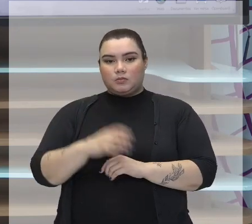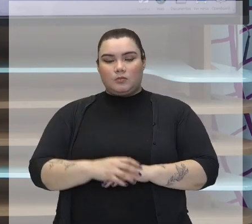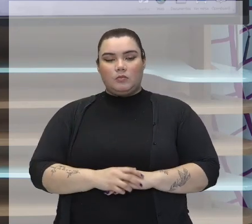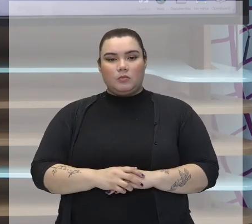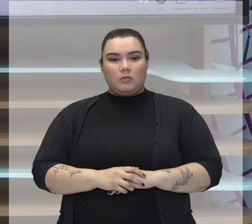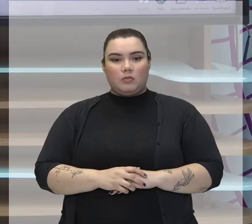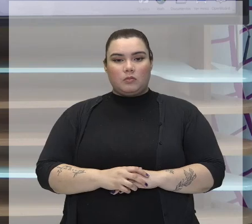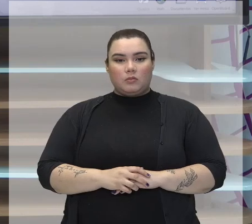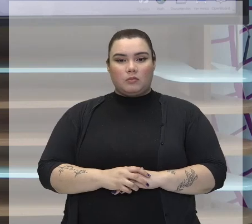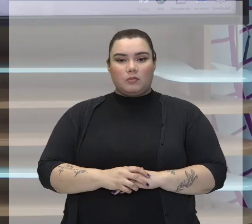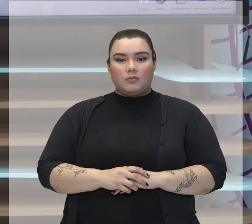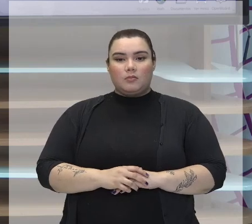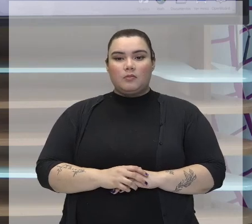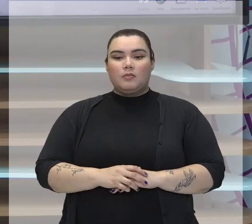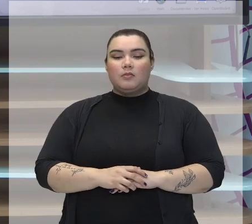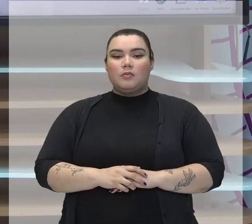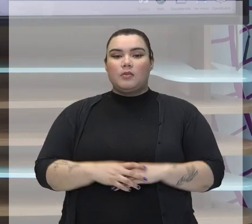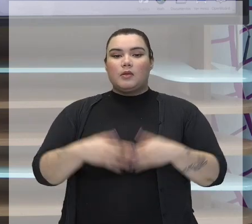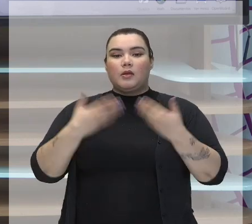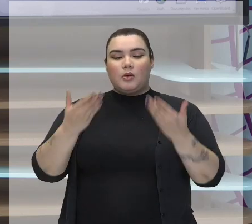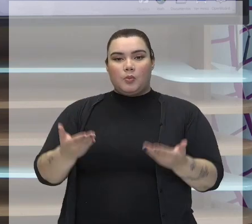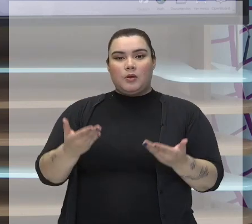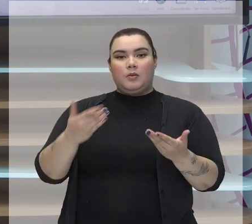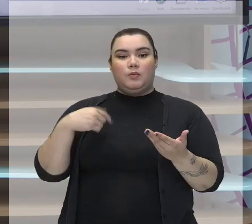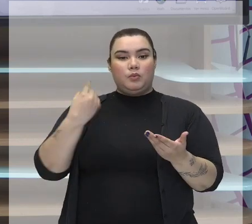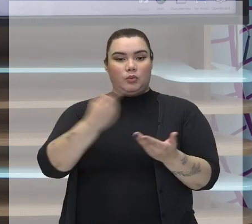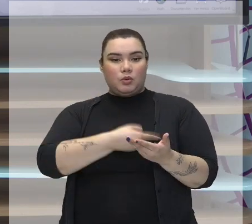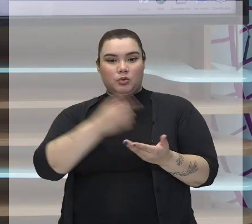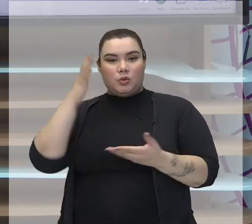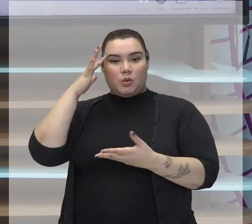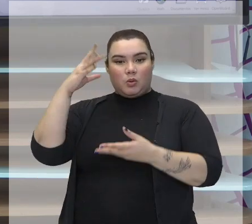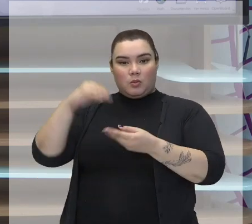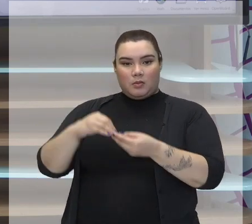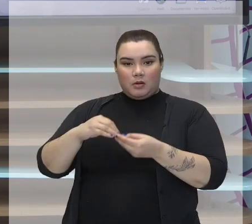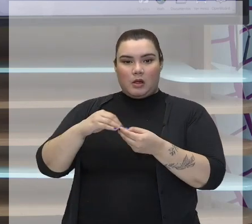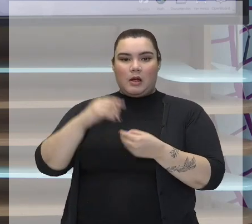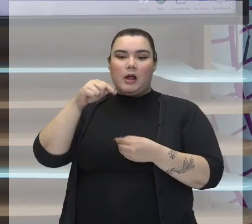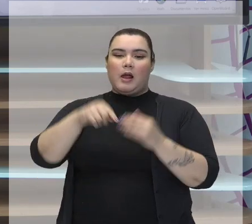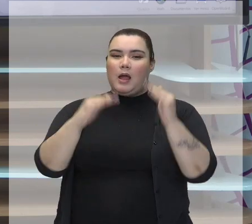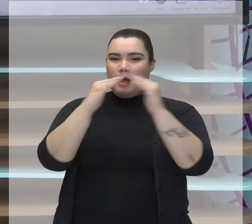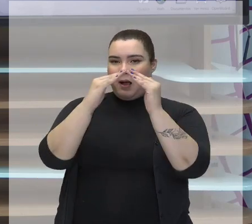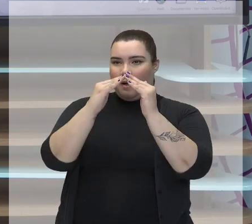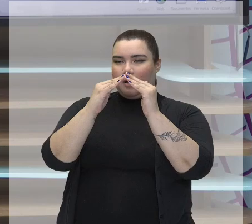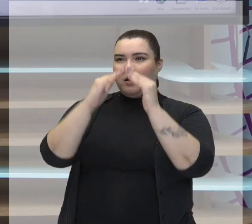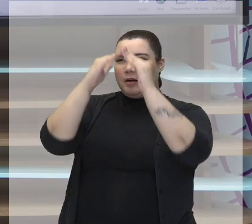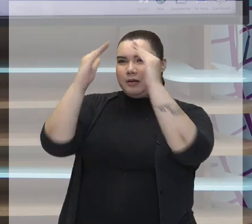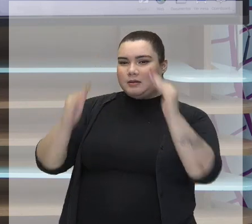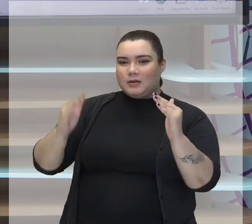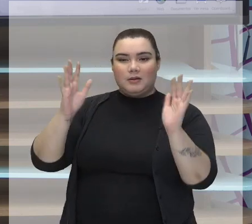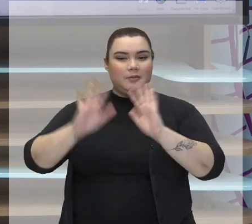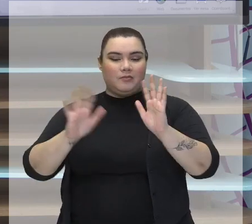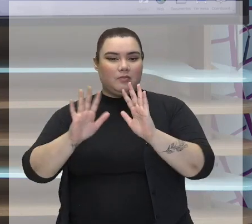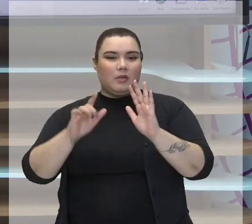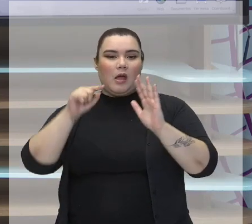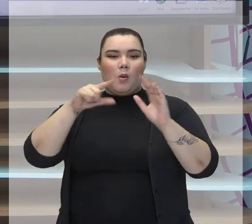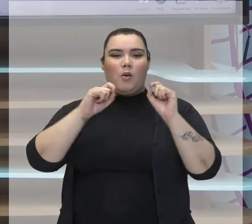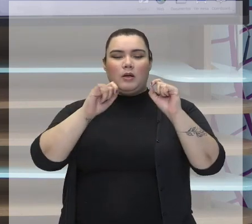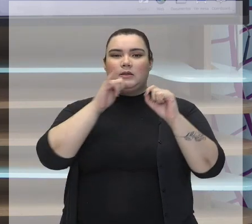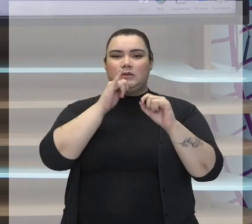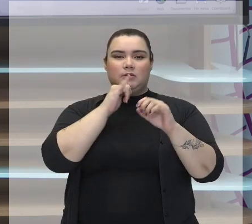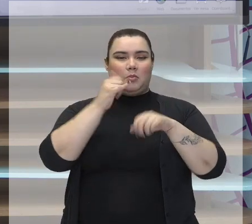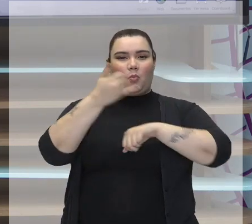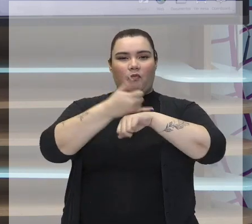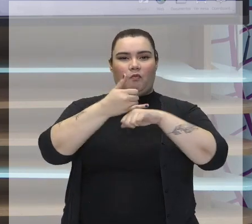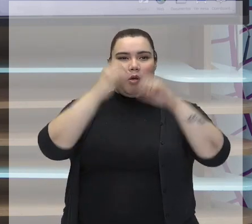no sentido aí que nós compreendemos, foi uma gaiola essa casa, tá, turma? Então, essa casa,